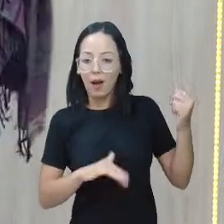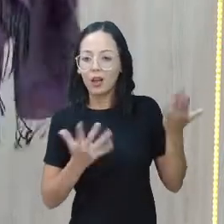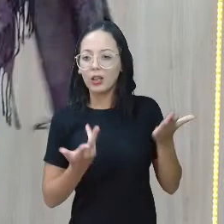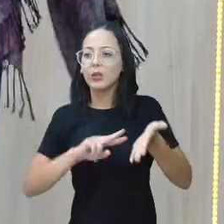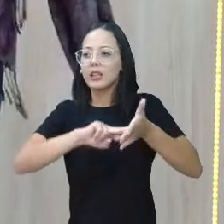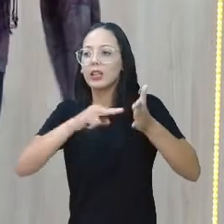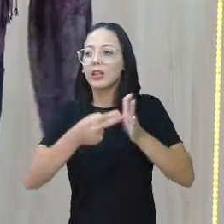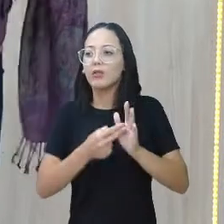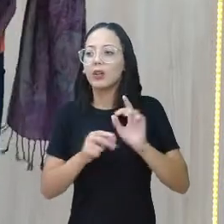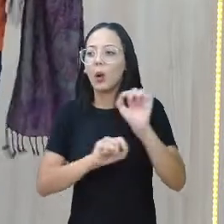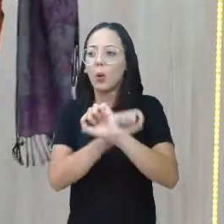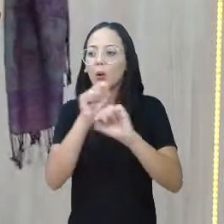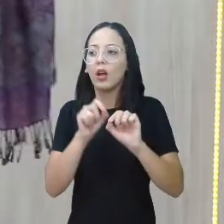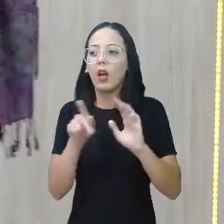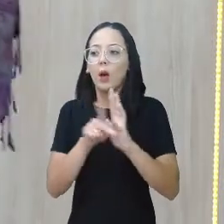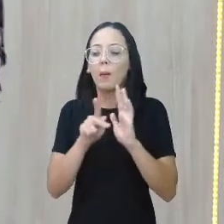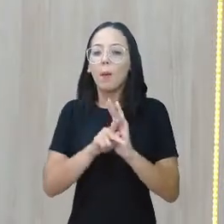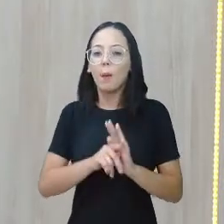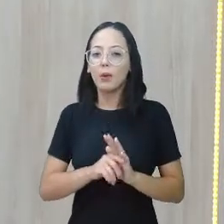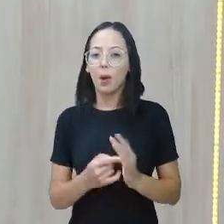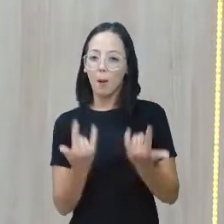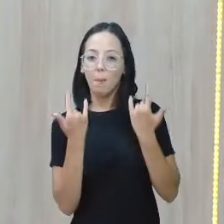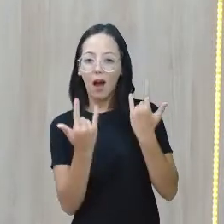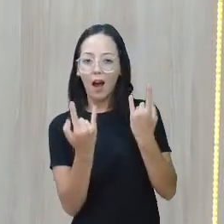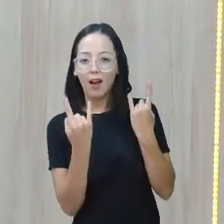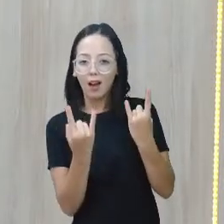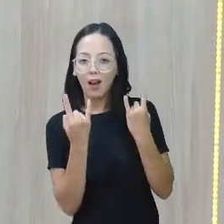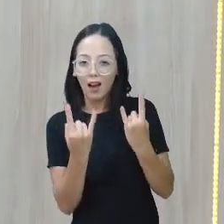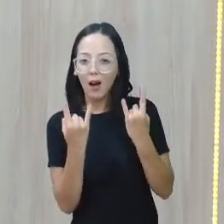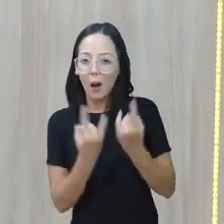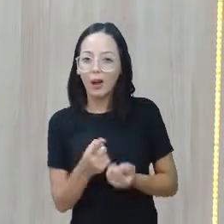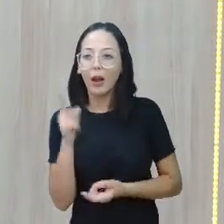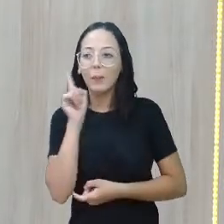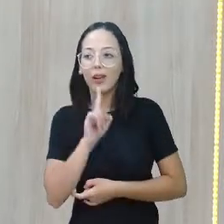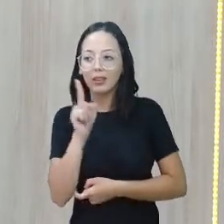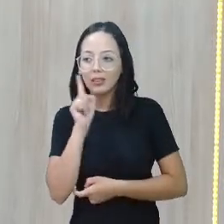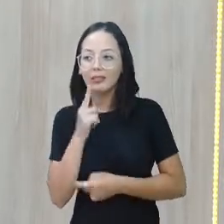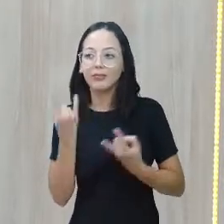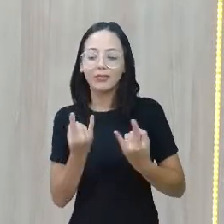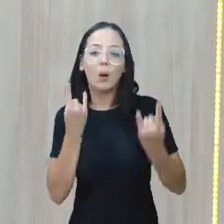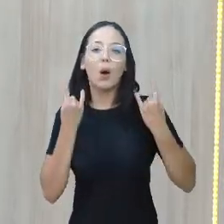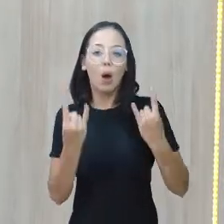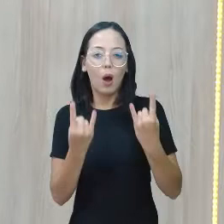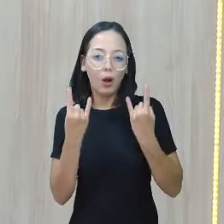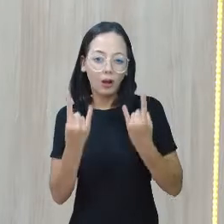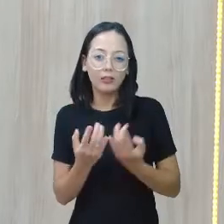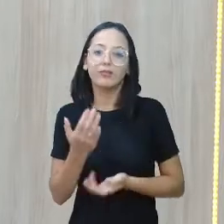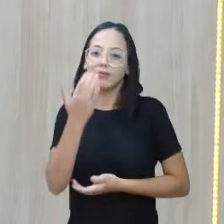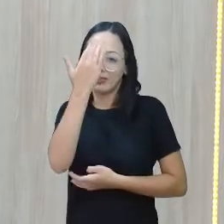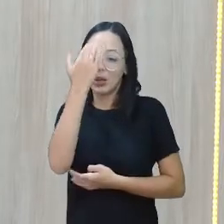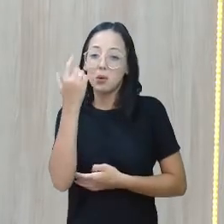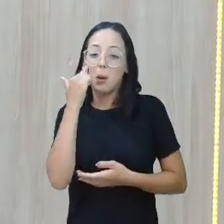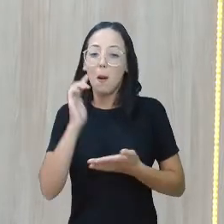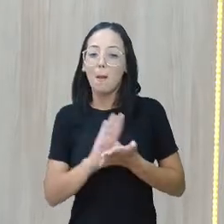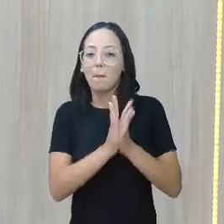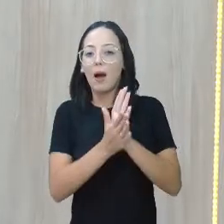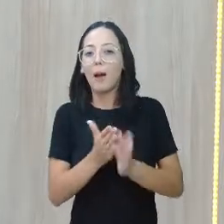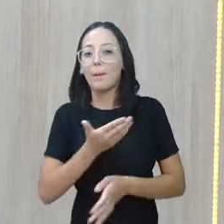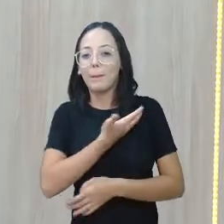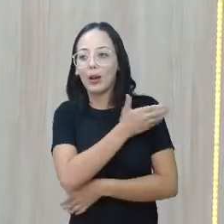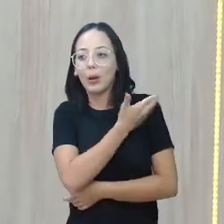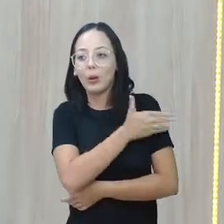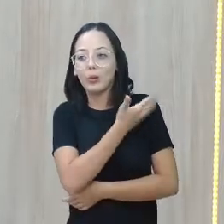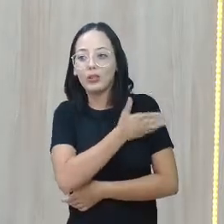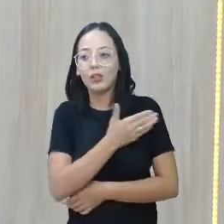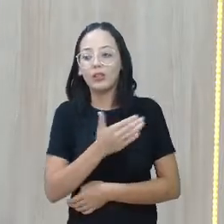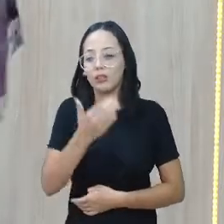significa, ela não faz menção ao rock americano. Exatamente, ao estrangeirismo, Ao né? estrangeirismo. Uma certa xenofobia aí, Isso, né?